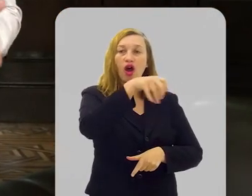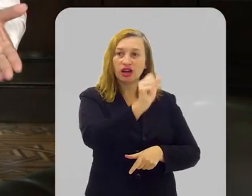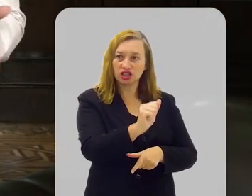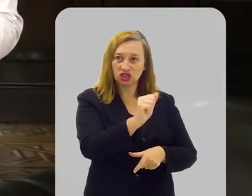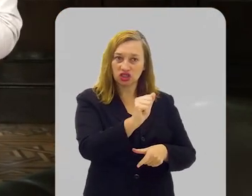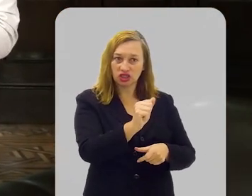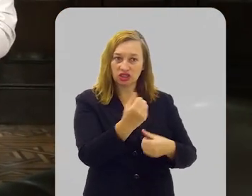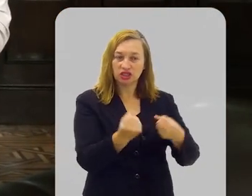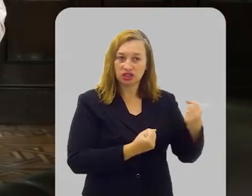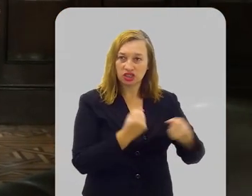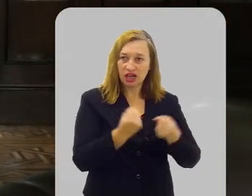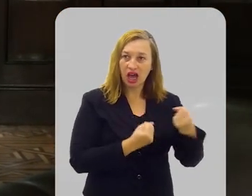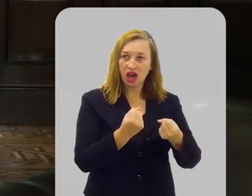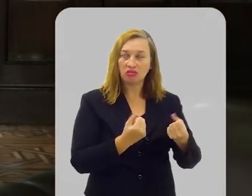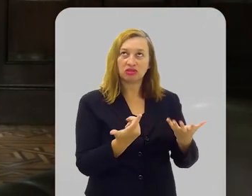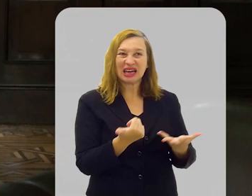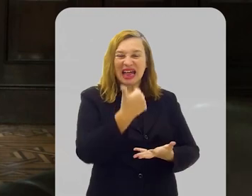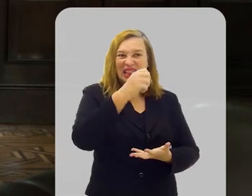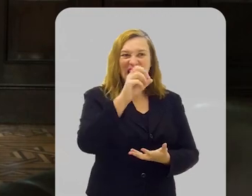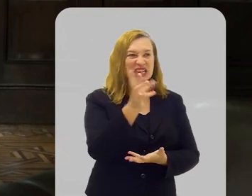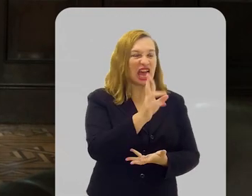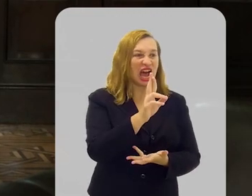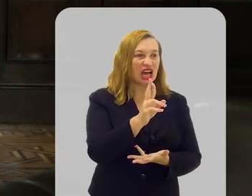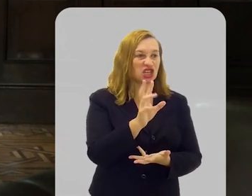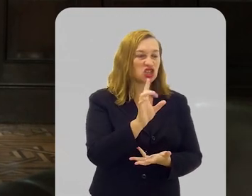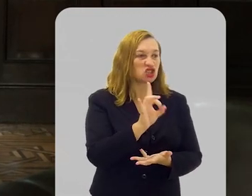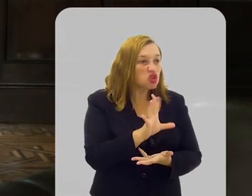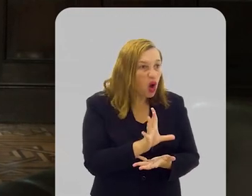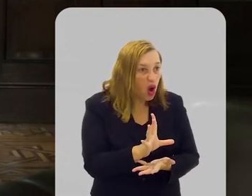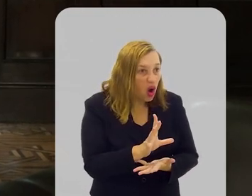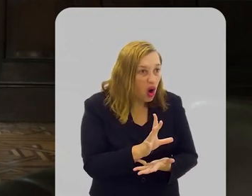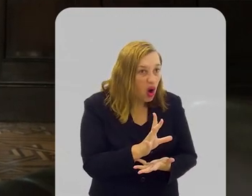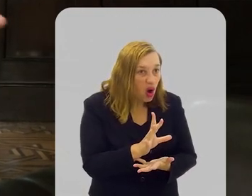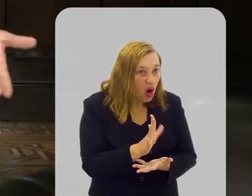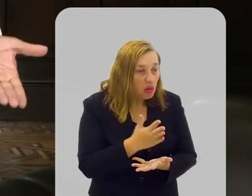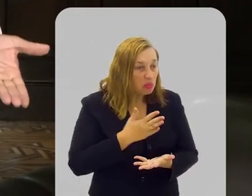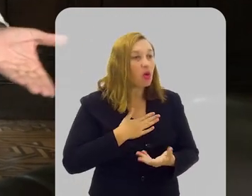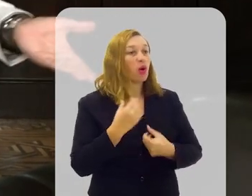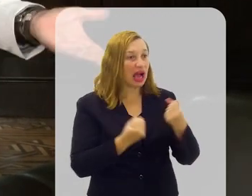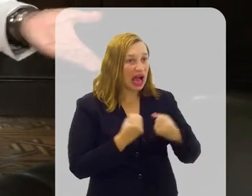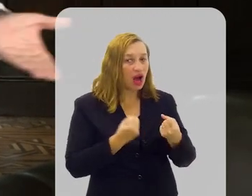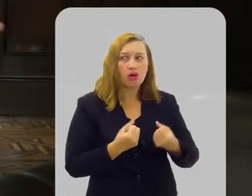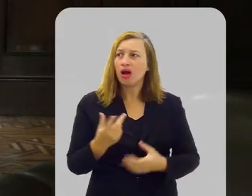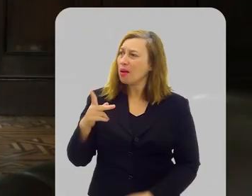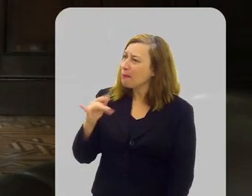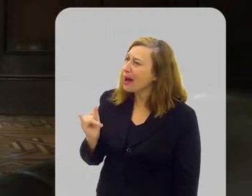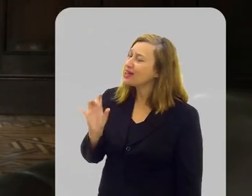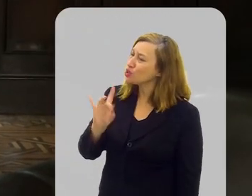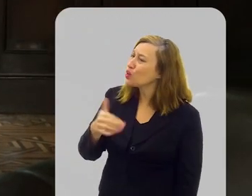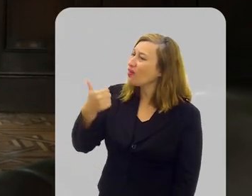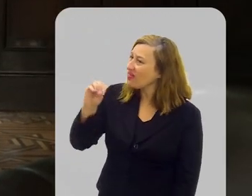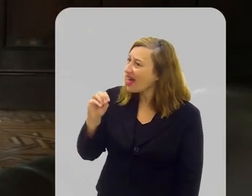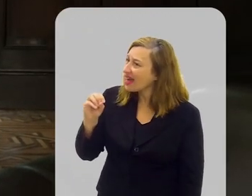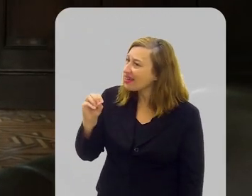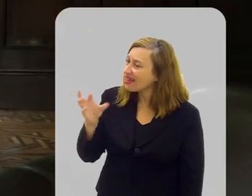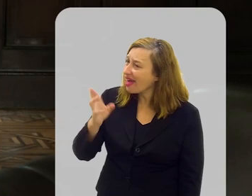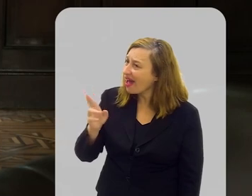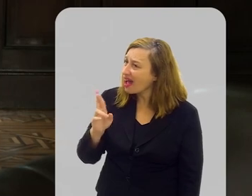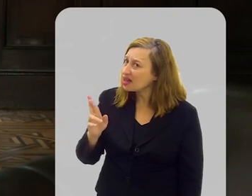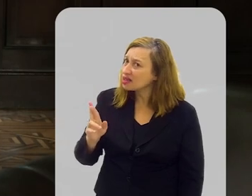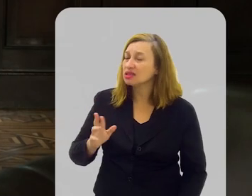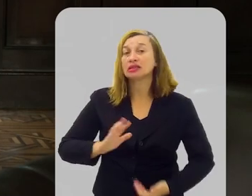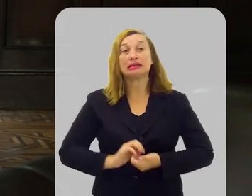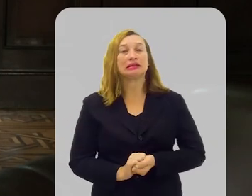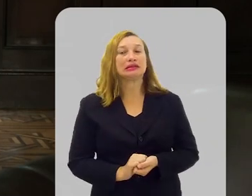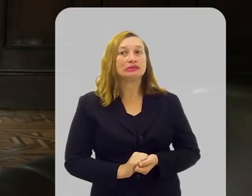numa agência de automóveis. Os caras deram 10 reais pelo carro. Ele voltou, poxa pai, não me deram valor nenhum nesse carro. Falamos isso aqui um outro